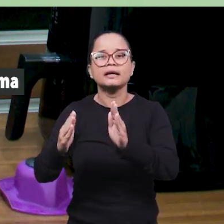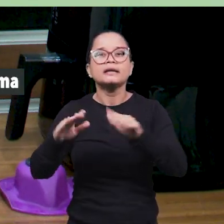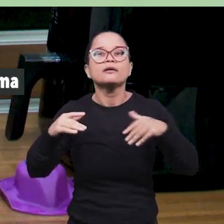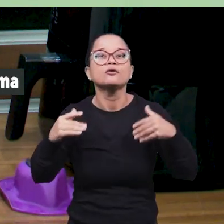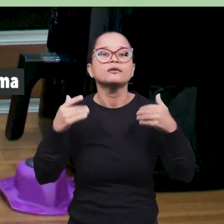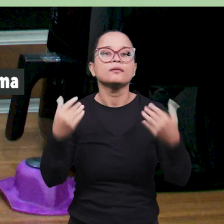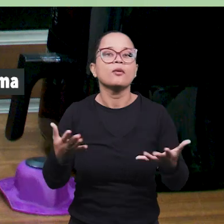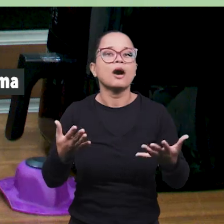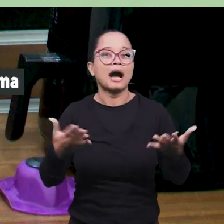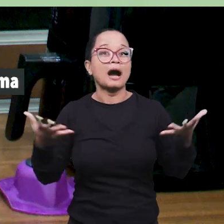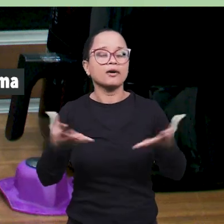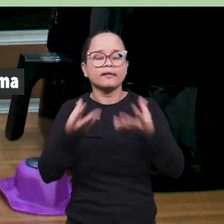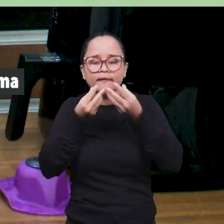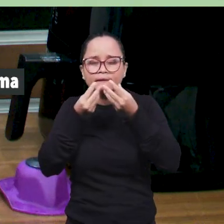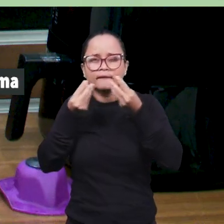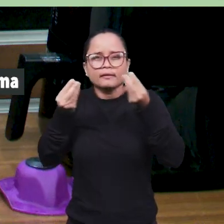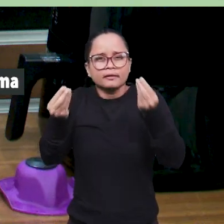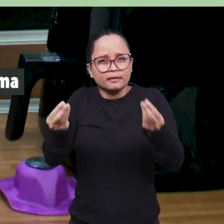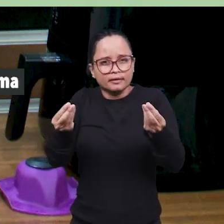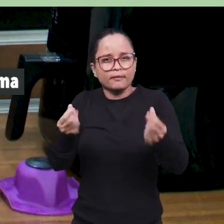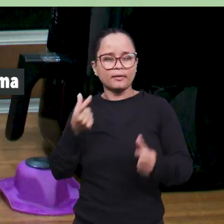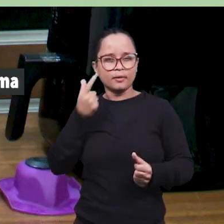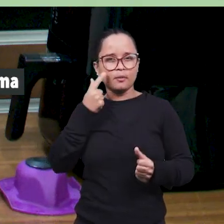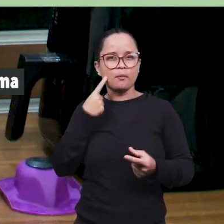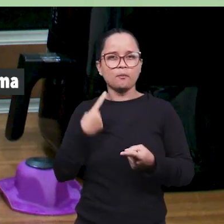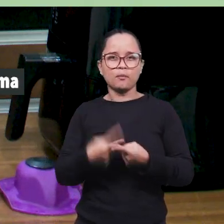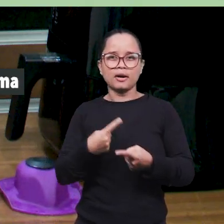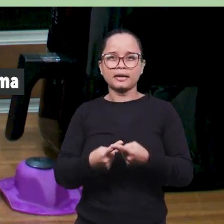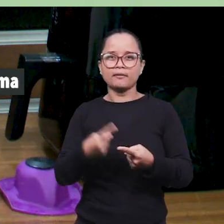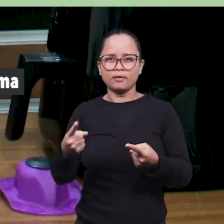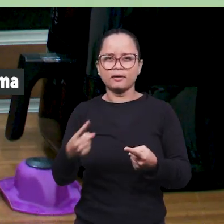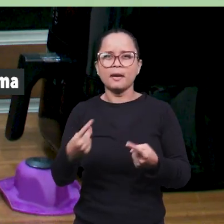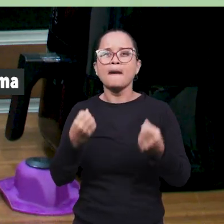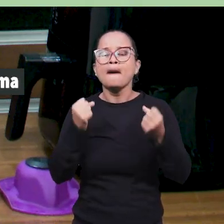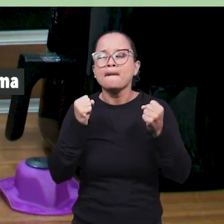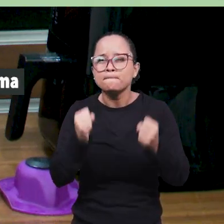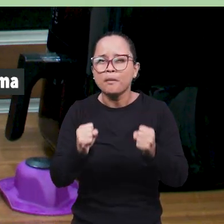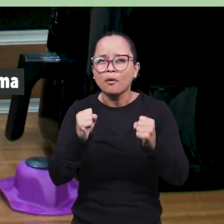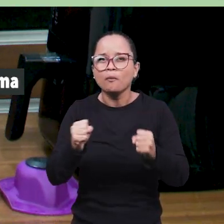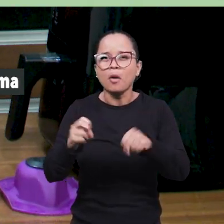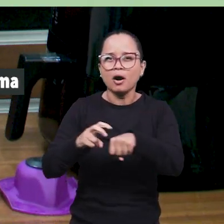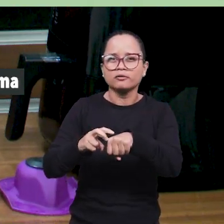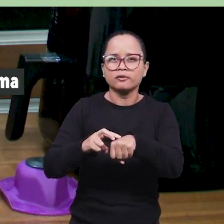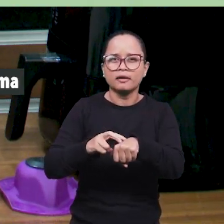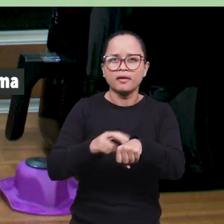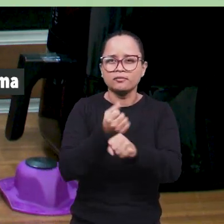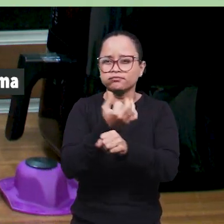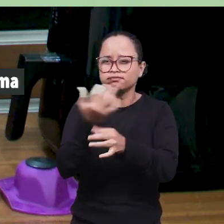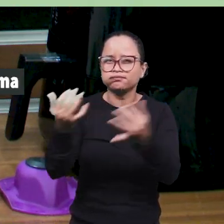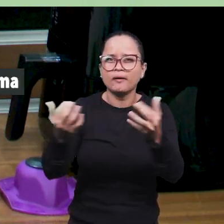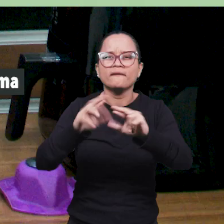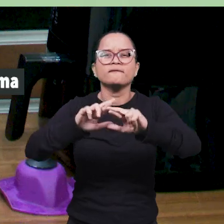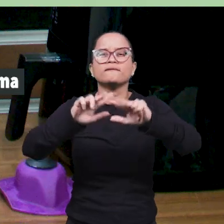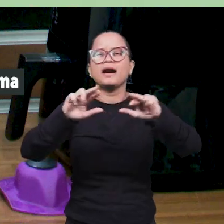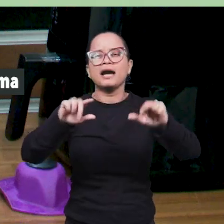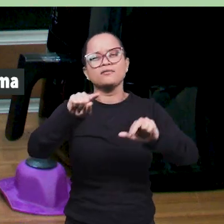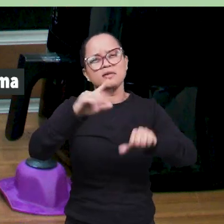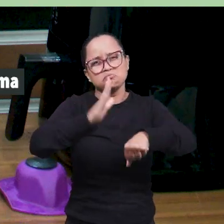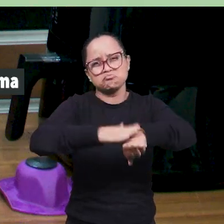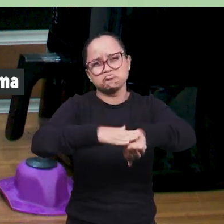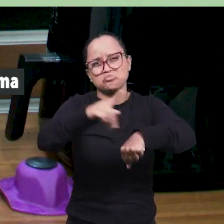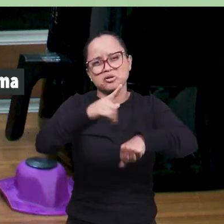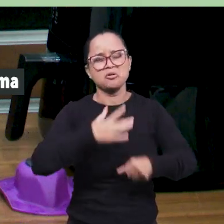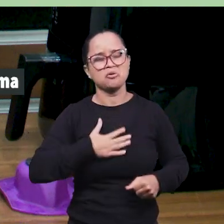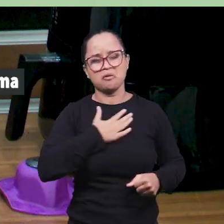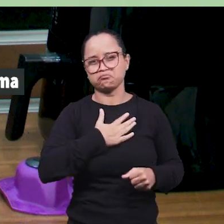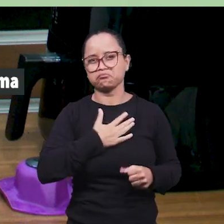do gato, que é o sabor. Porque você pode colocar a erva que você mais gosta, porque cada